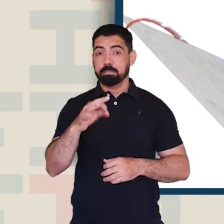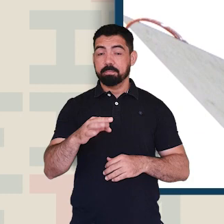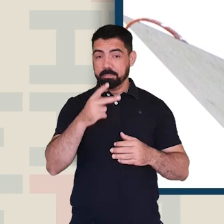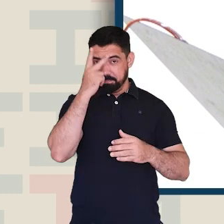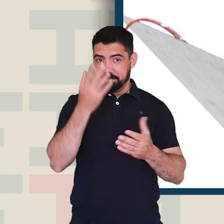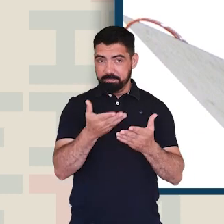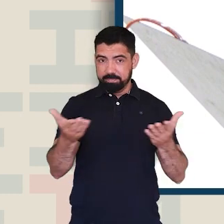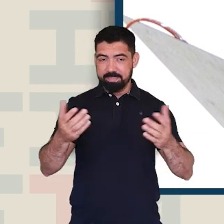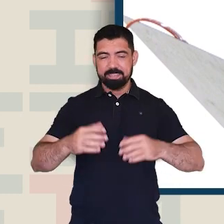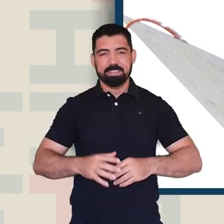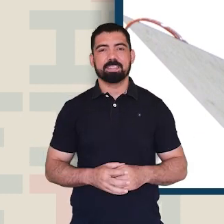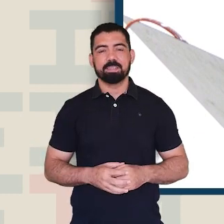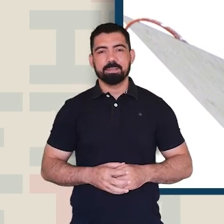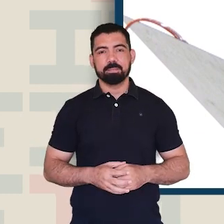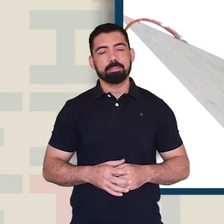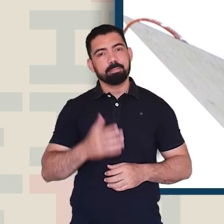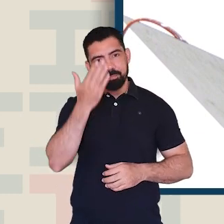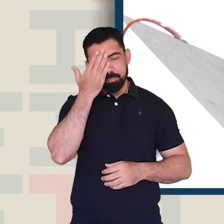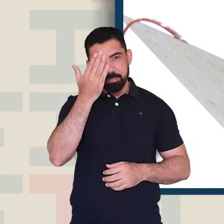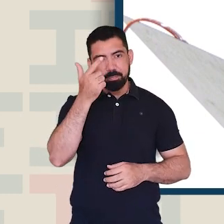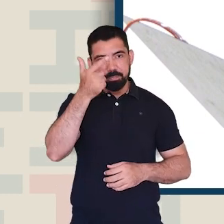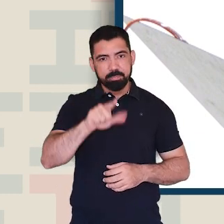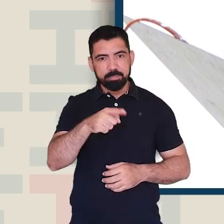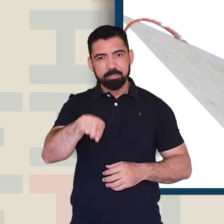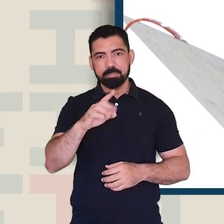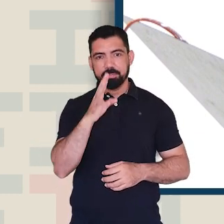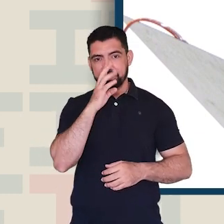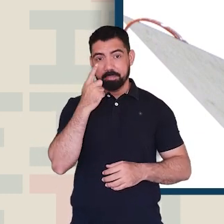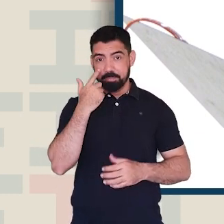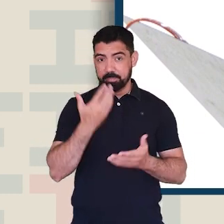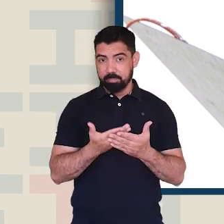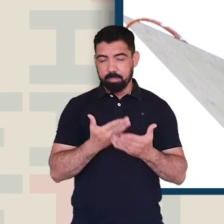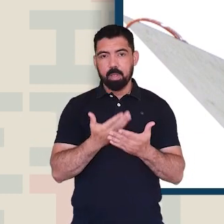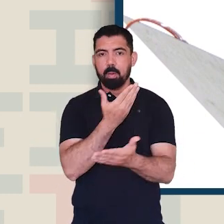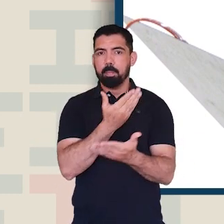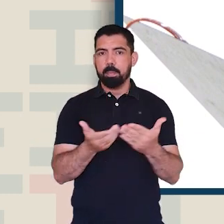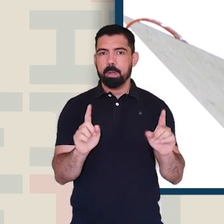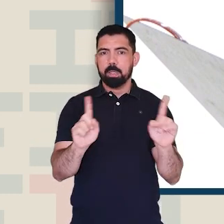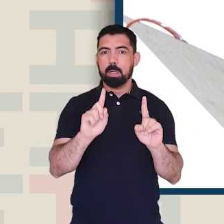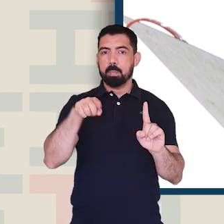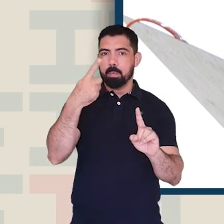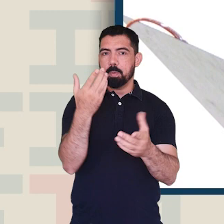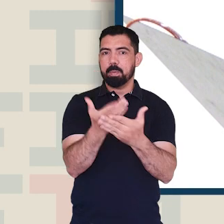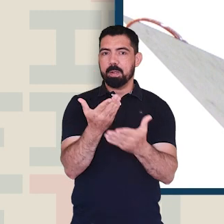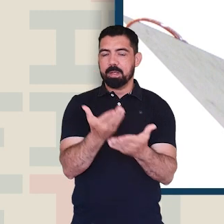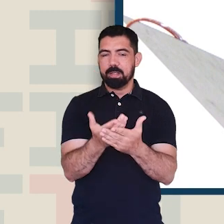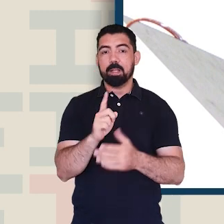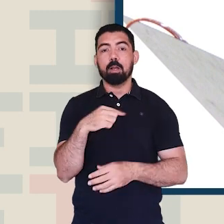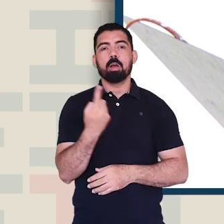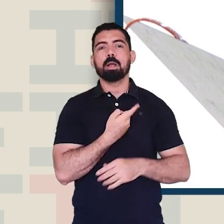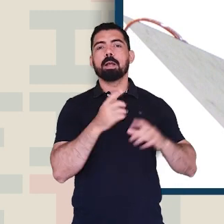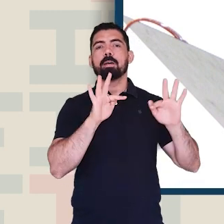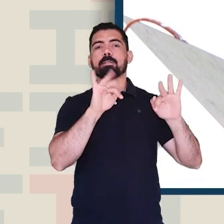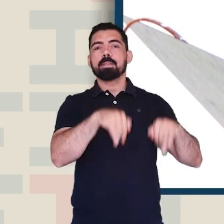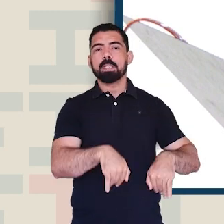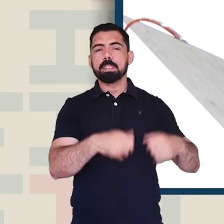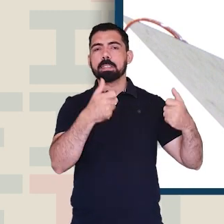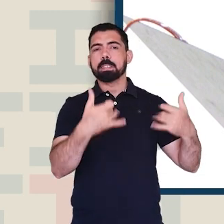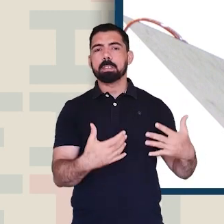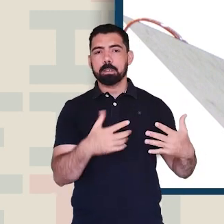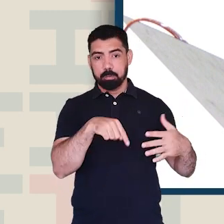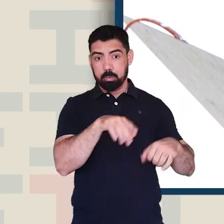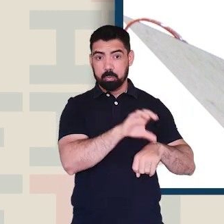Então é isso, gente. Muito obrigado mais uma vez. E não percam o próximo episódio, onde a gente